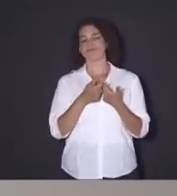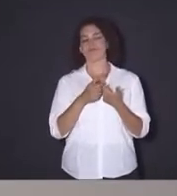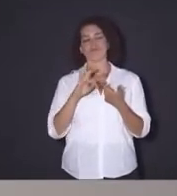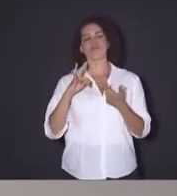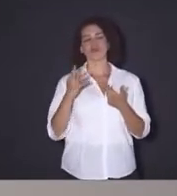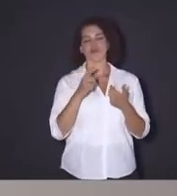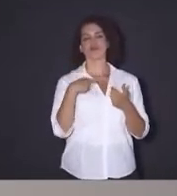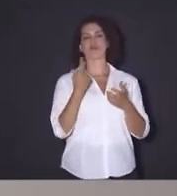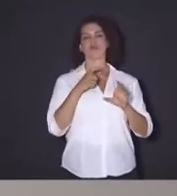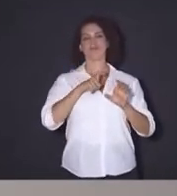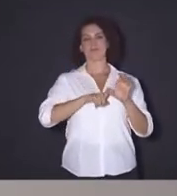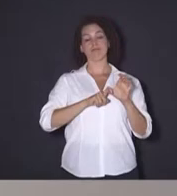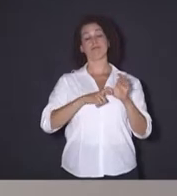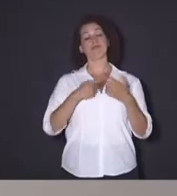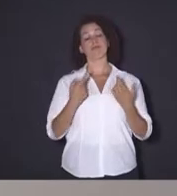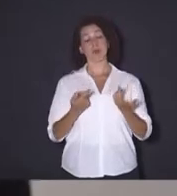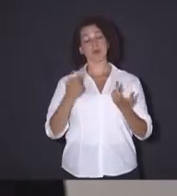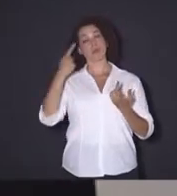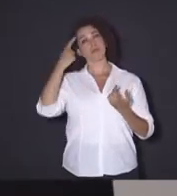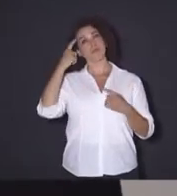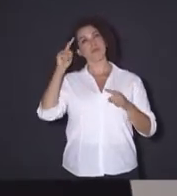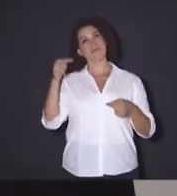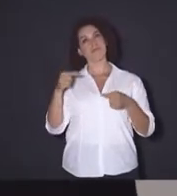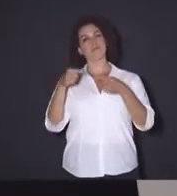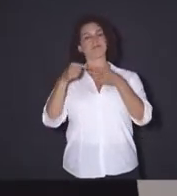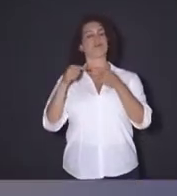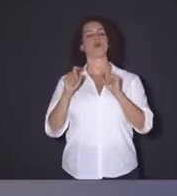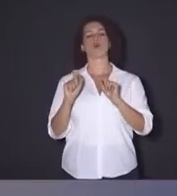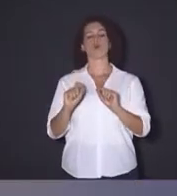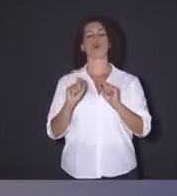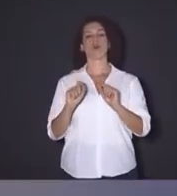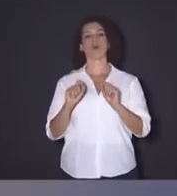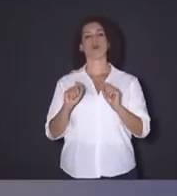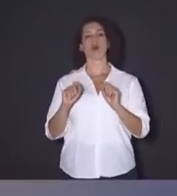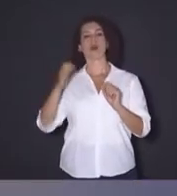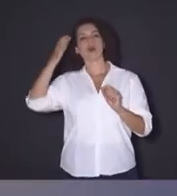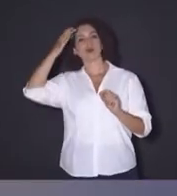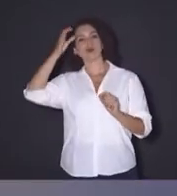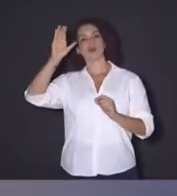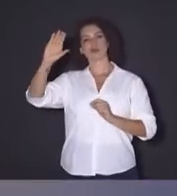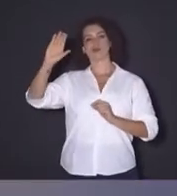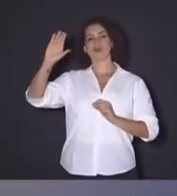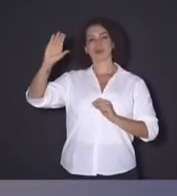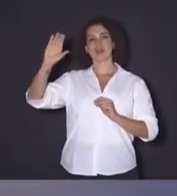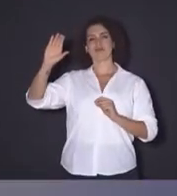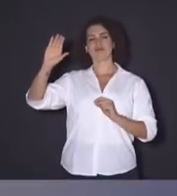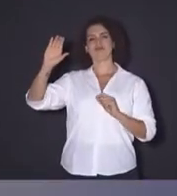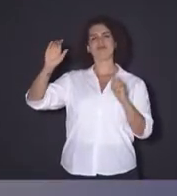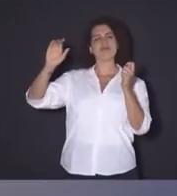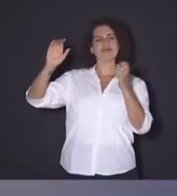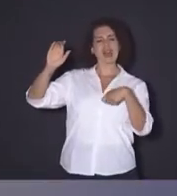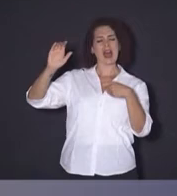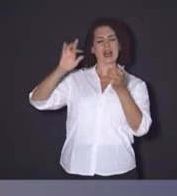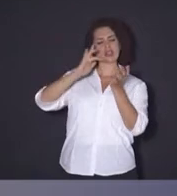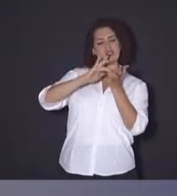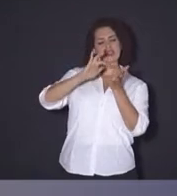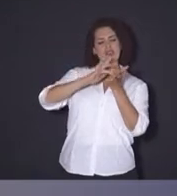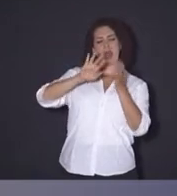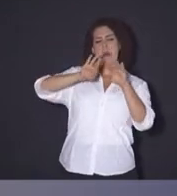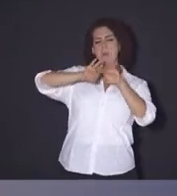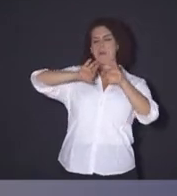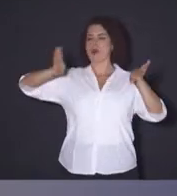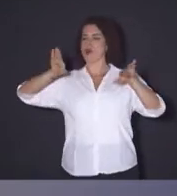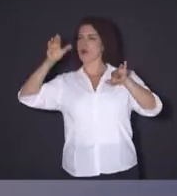E quando pensamos isso, também podemos projetar essa questão para o campo da cultura. É possível separar o digital da cultura?